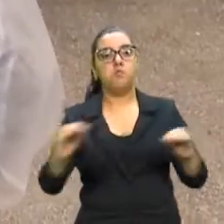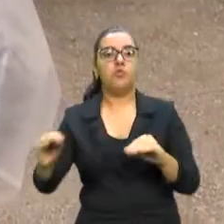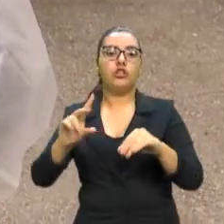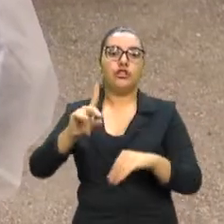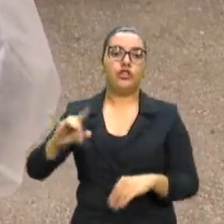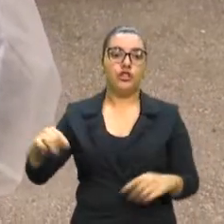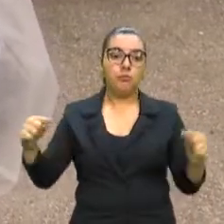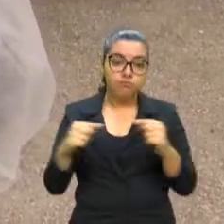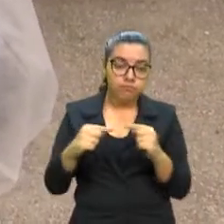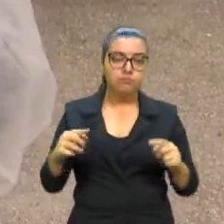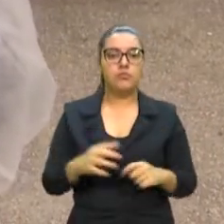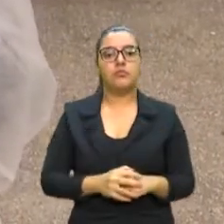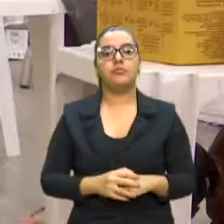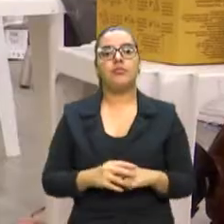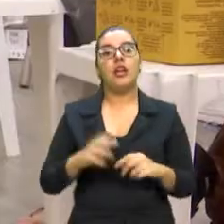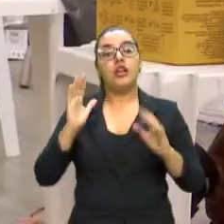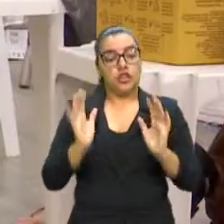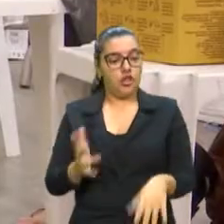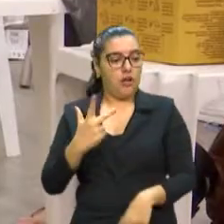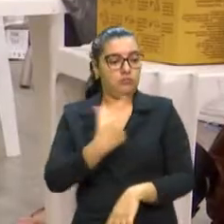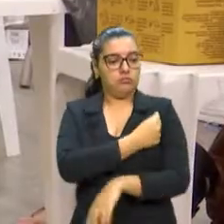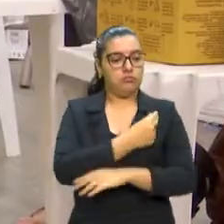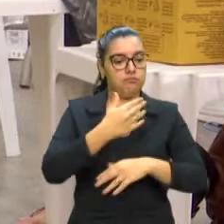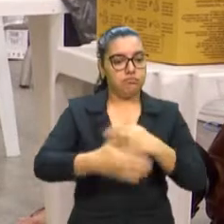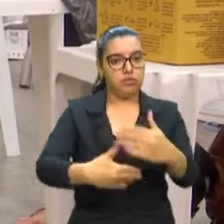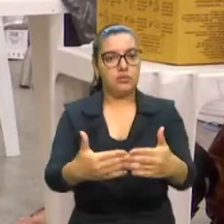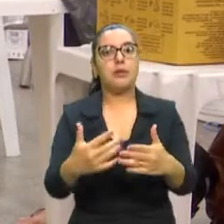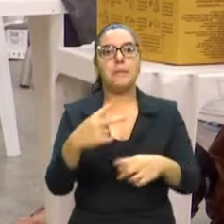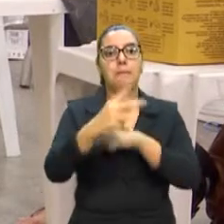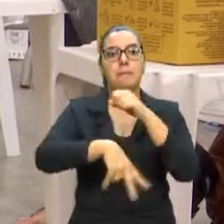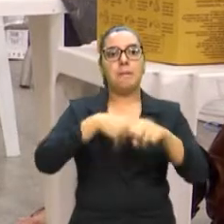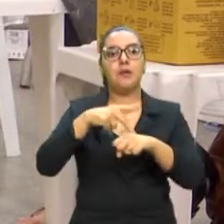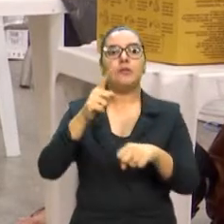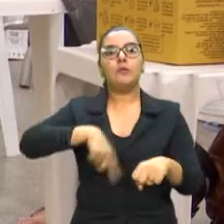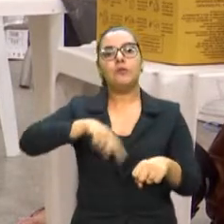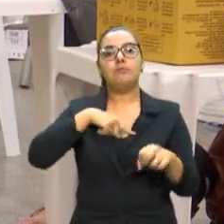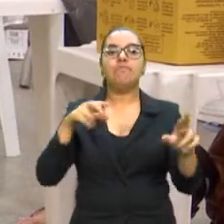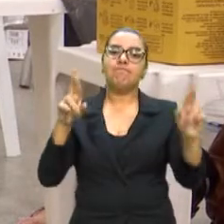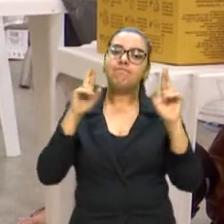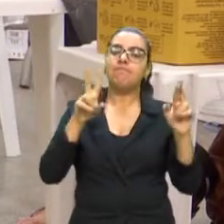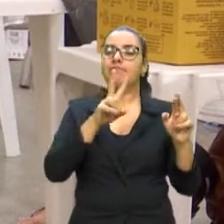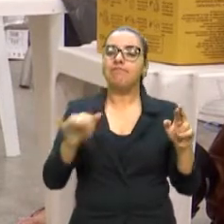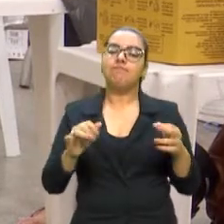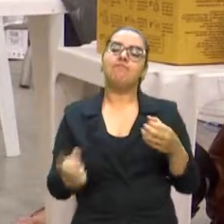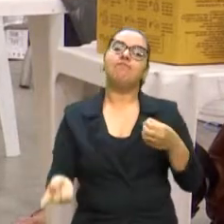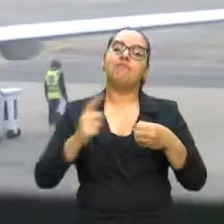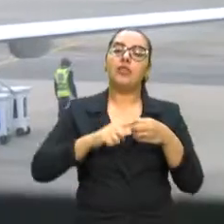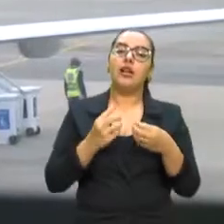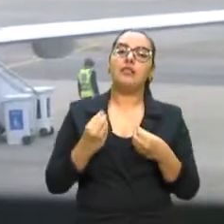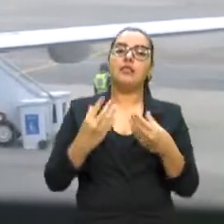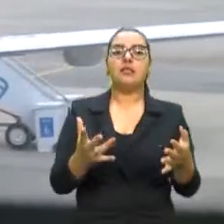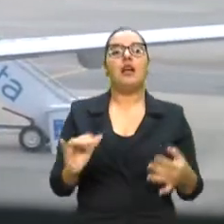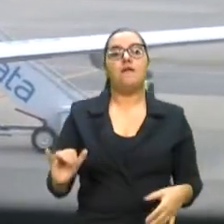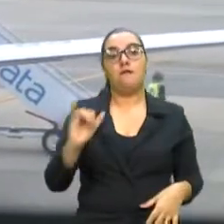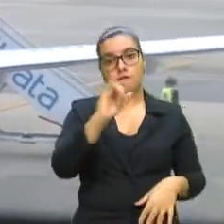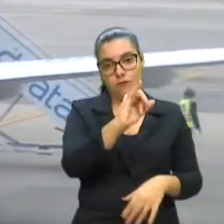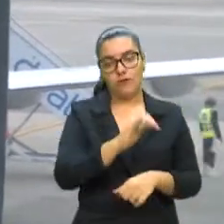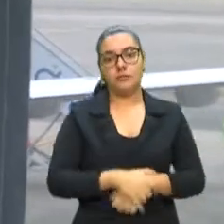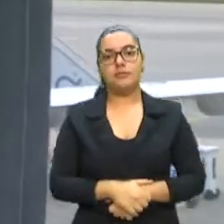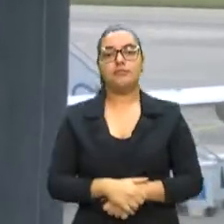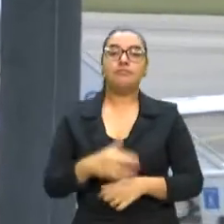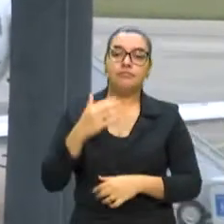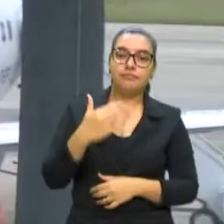o avanço da campanha de vacinação no país, a expectativa é que haja recuperação na oferta de voos. Aos poucos,